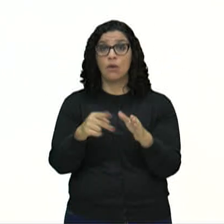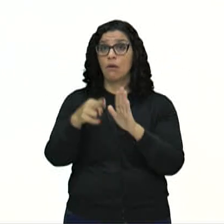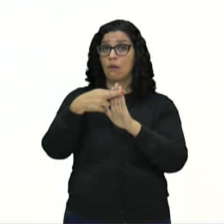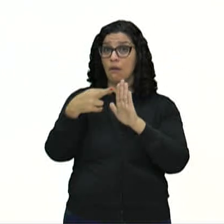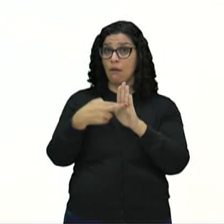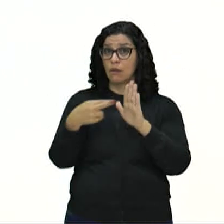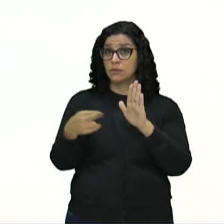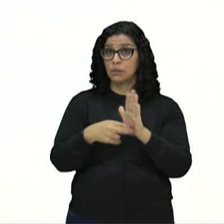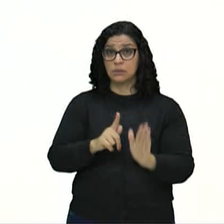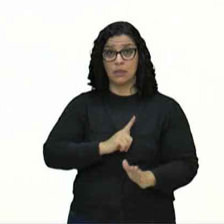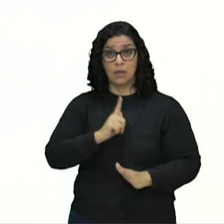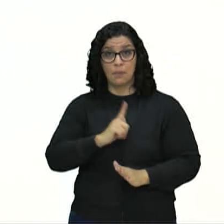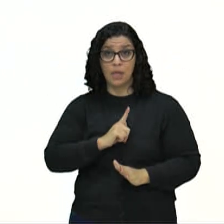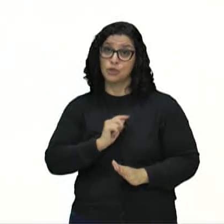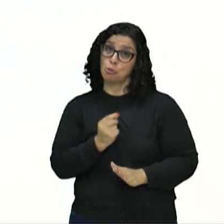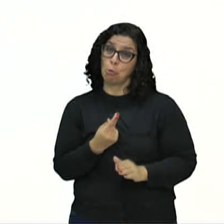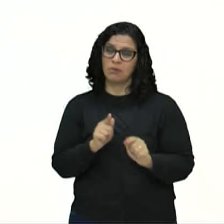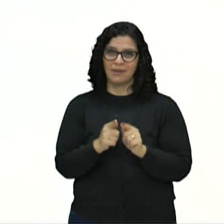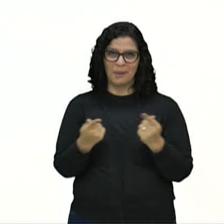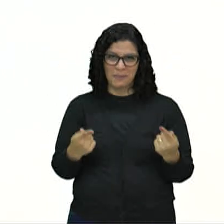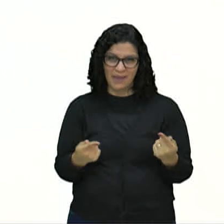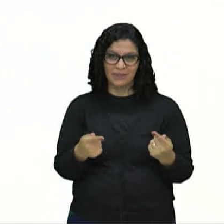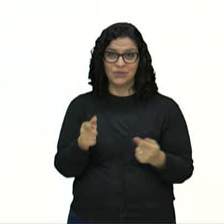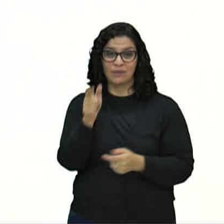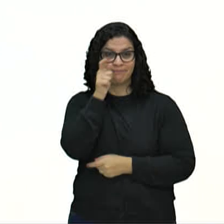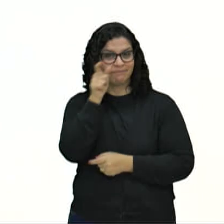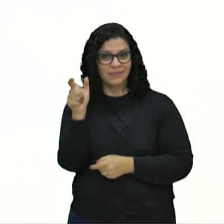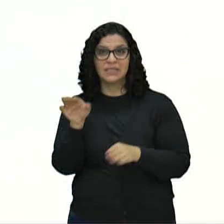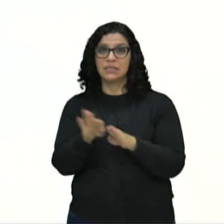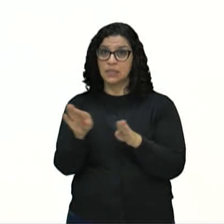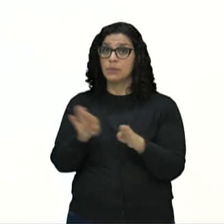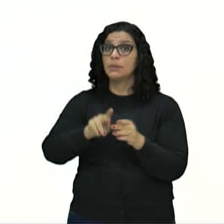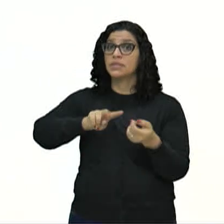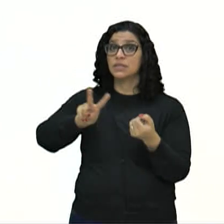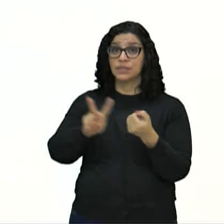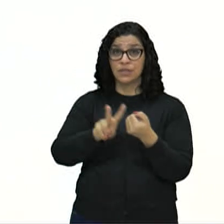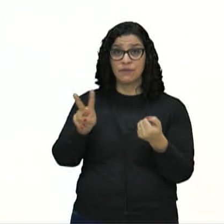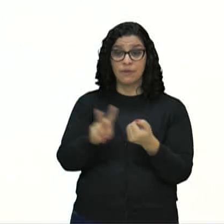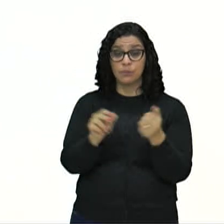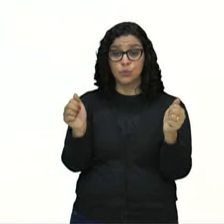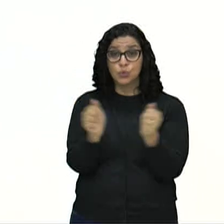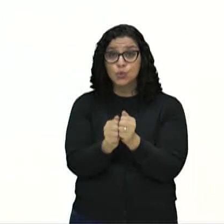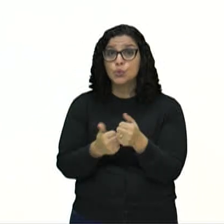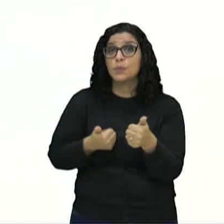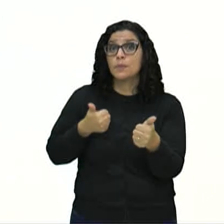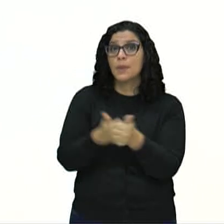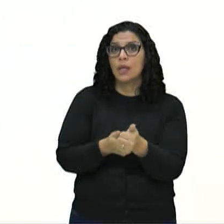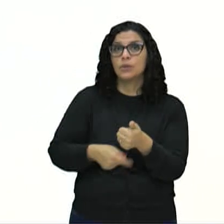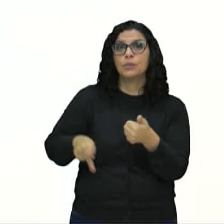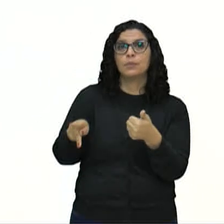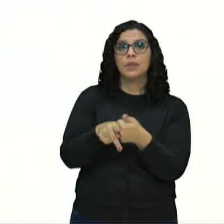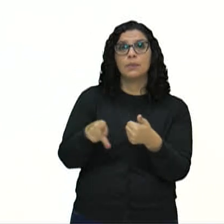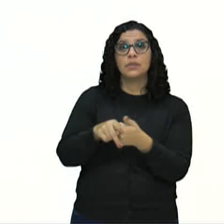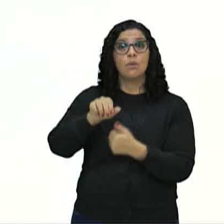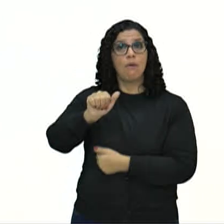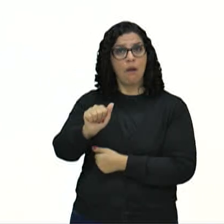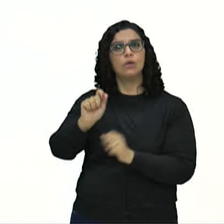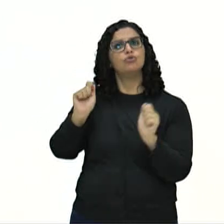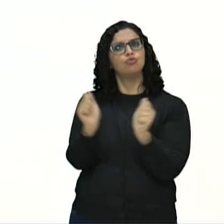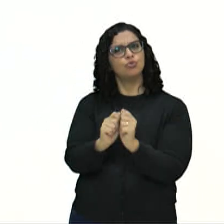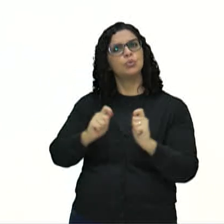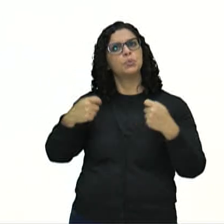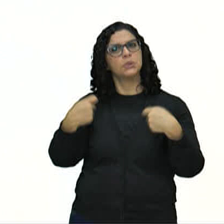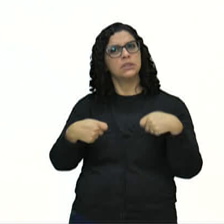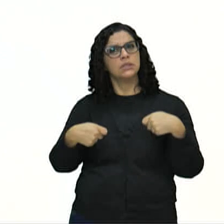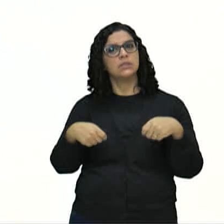regras gramaticais, o verbo assistir deverá ser conjugado com a presença da preposição a, com